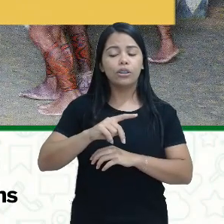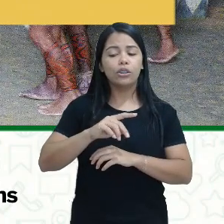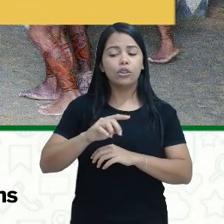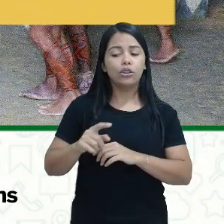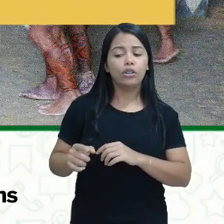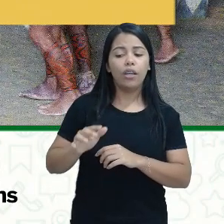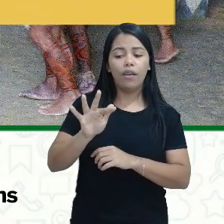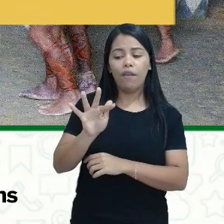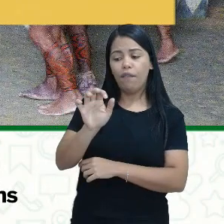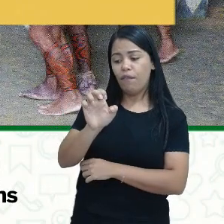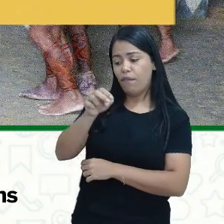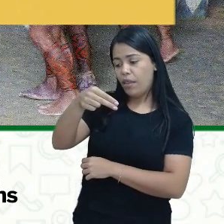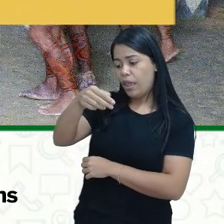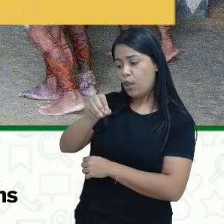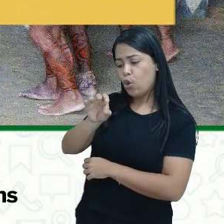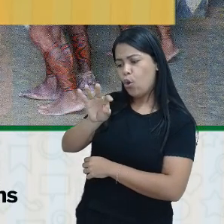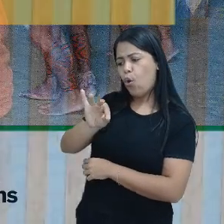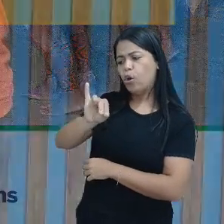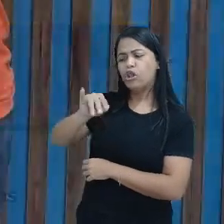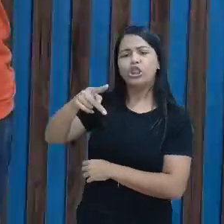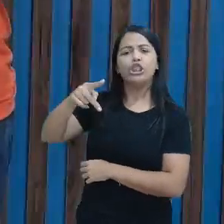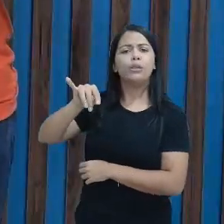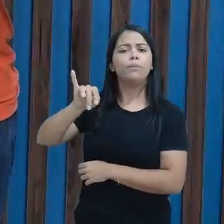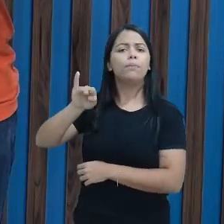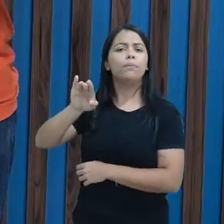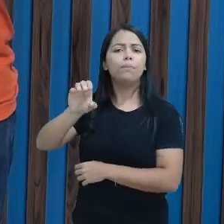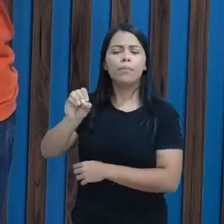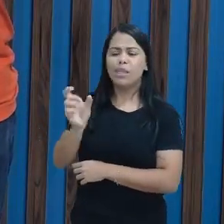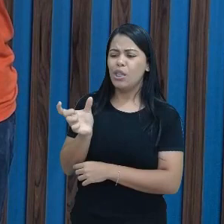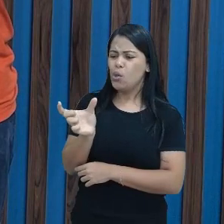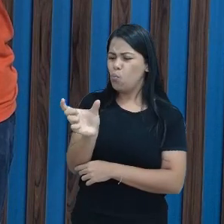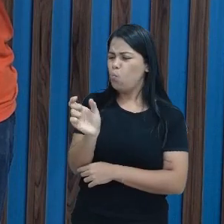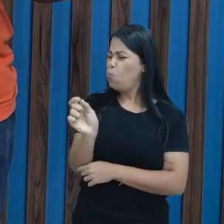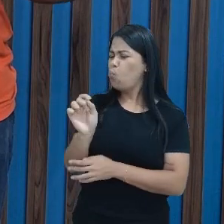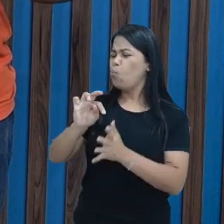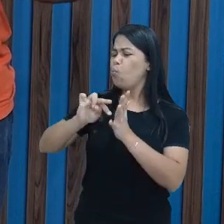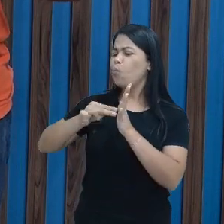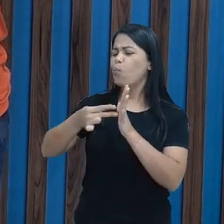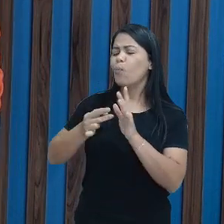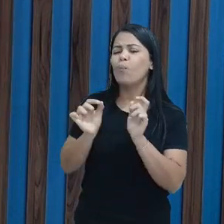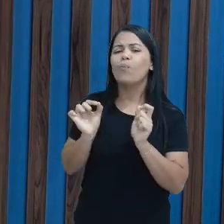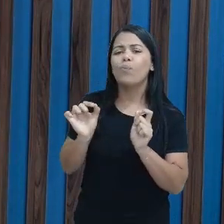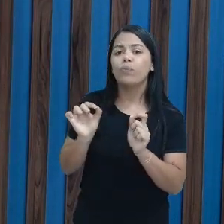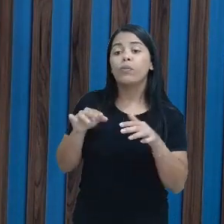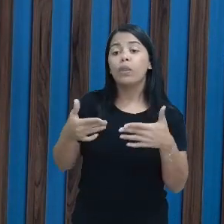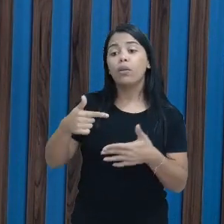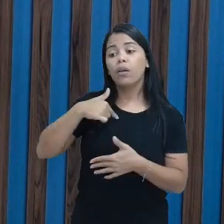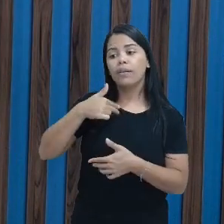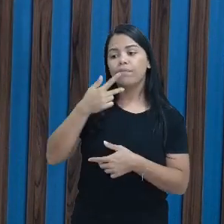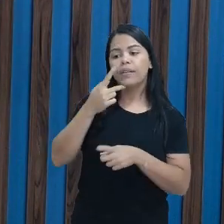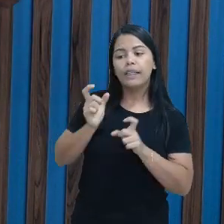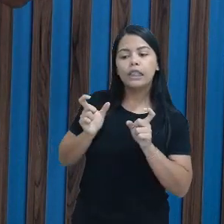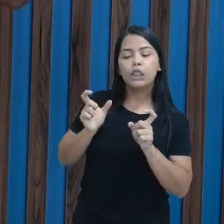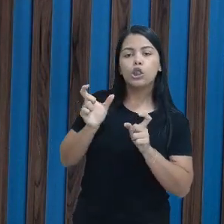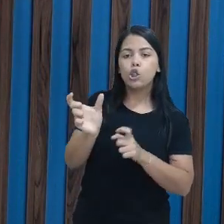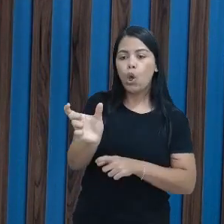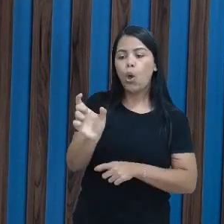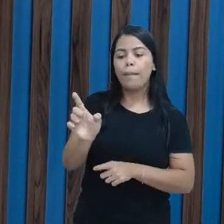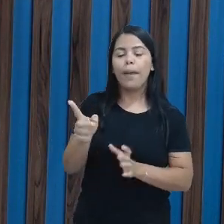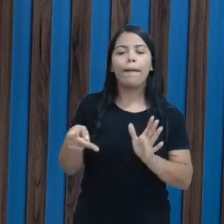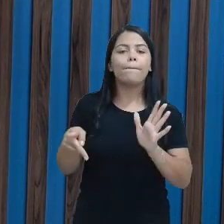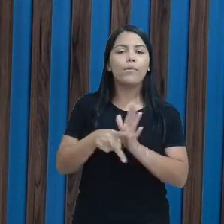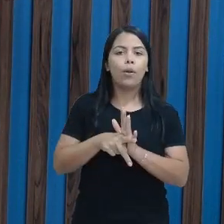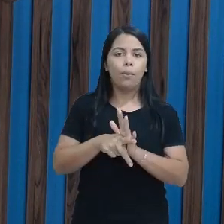professor, o que é um traço, uma característica fenotípica? Quando a gente fala em fenotípica, vem